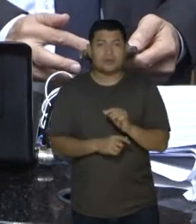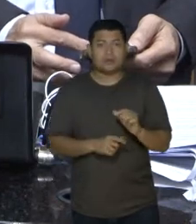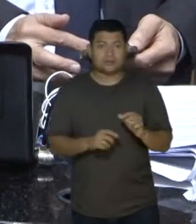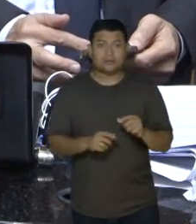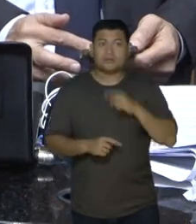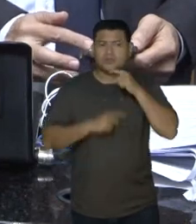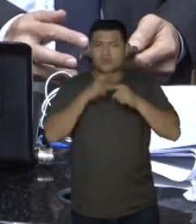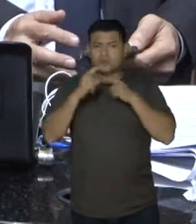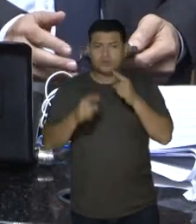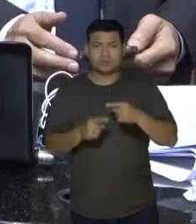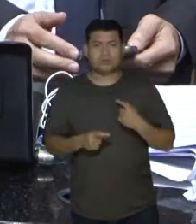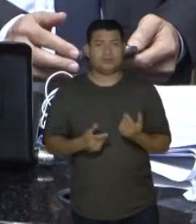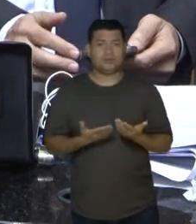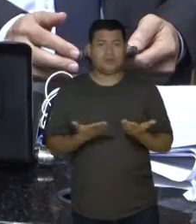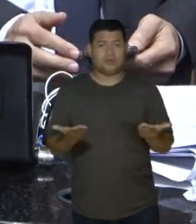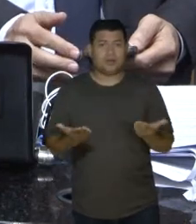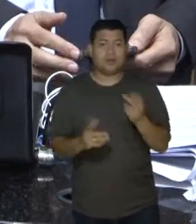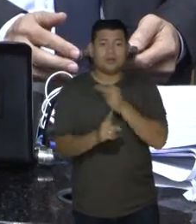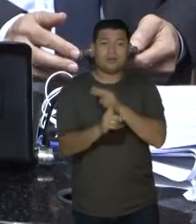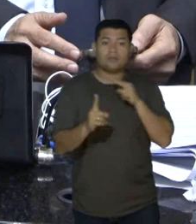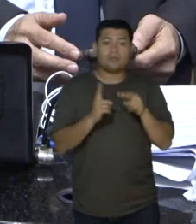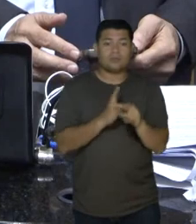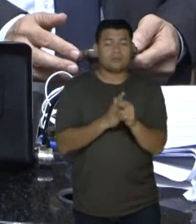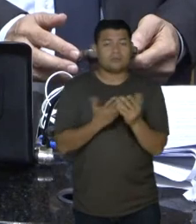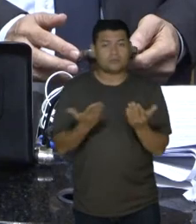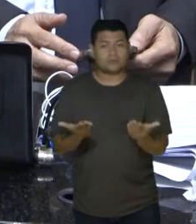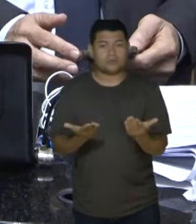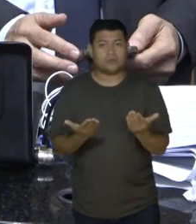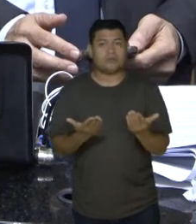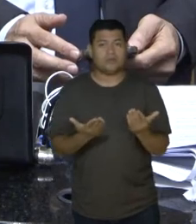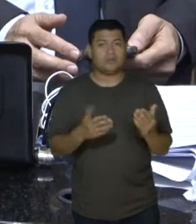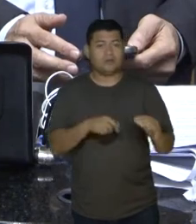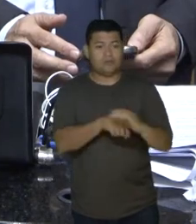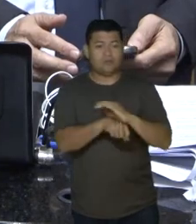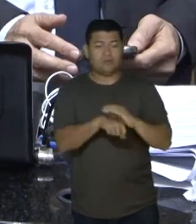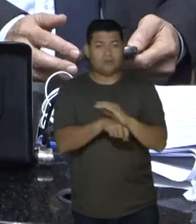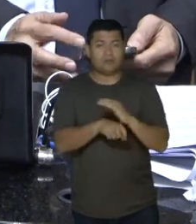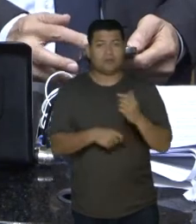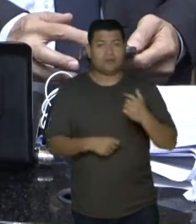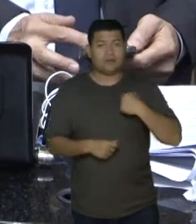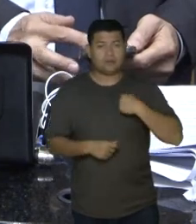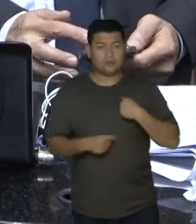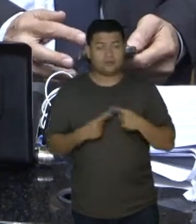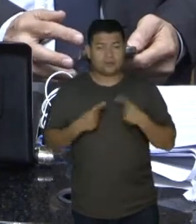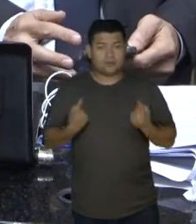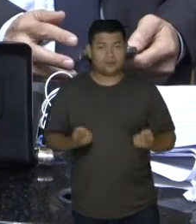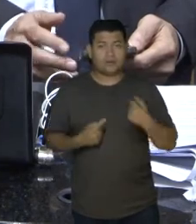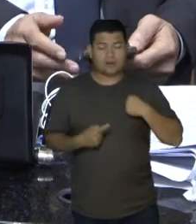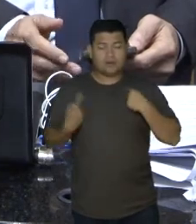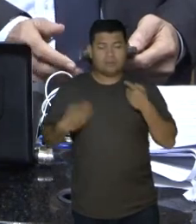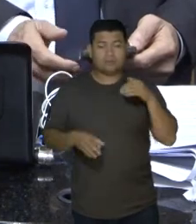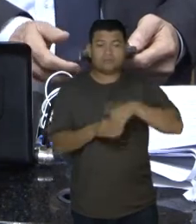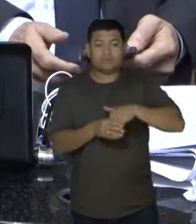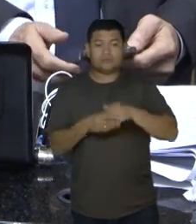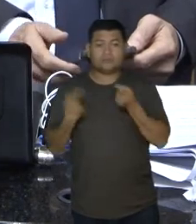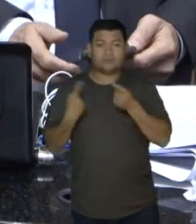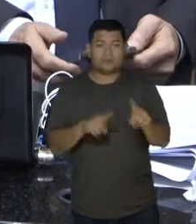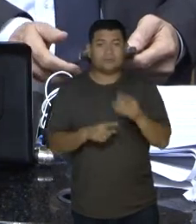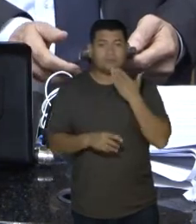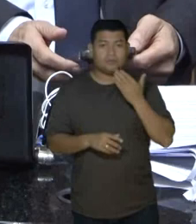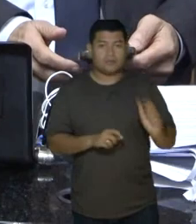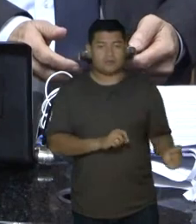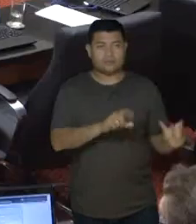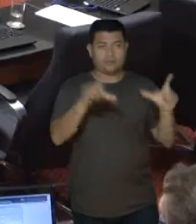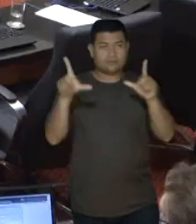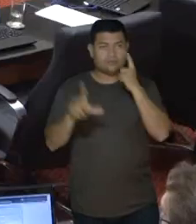questionável do ponto de vista dos preceitos constitucionais. Então, meu voto é contra, por isso eu pedi o voto em painel para os